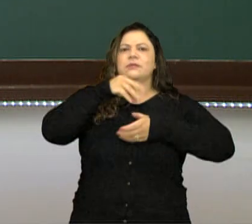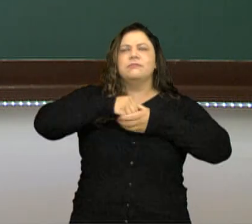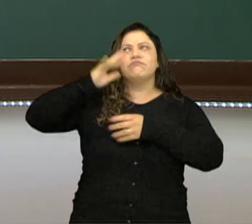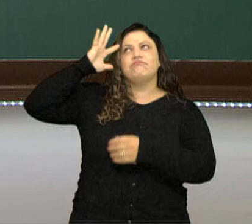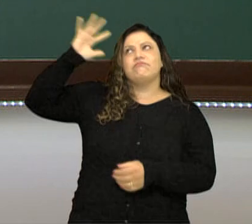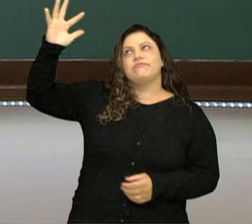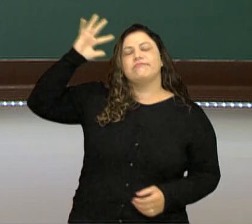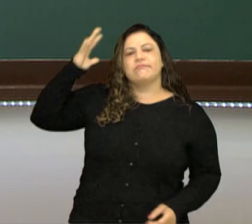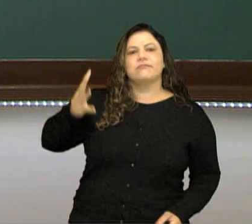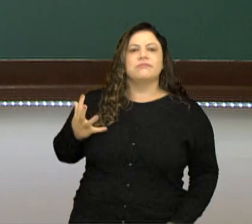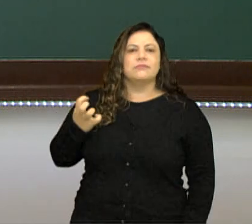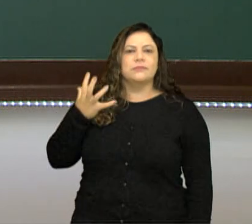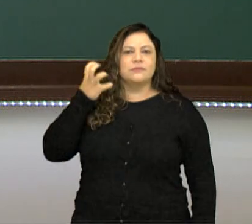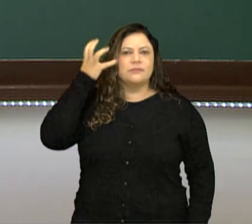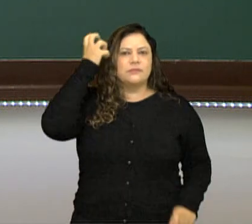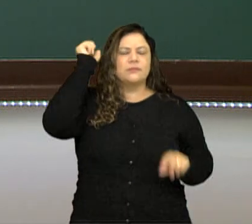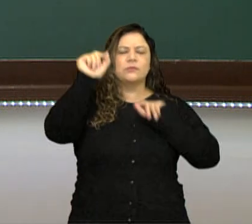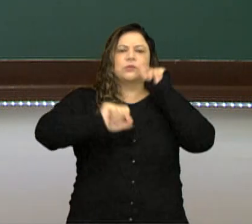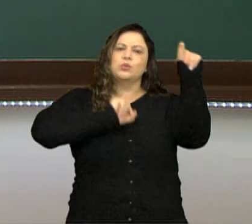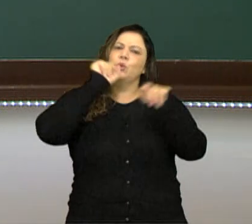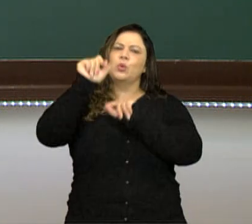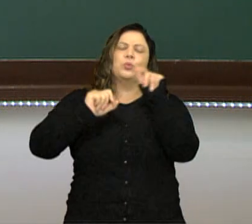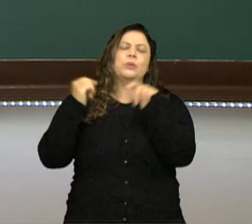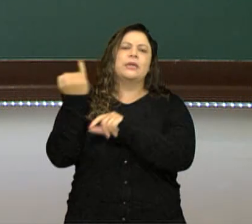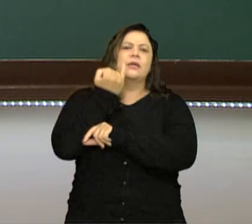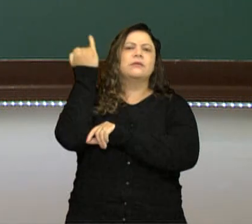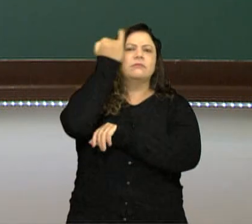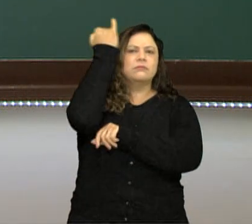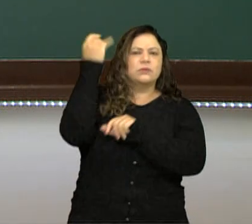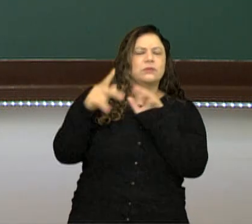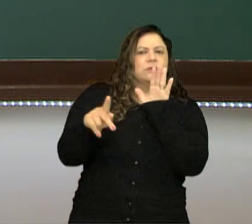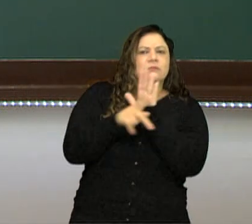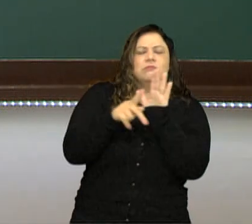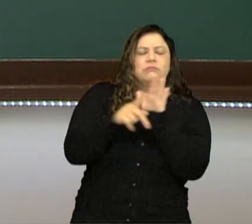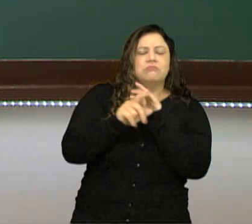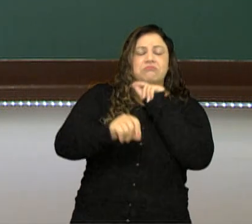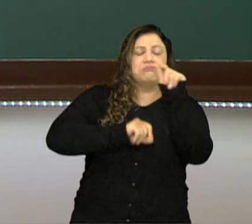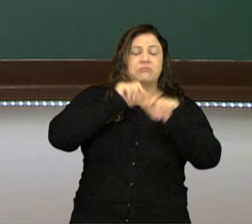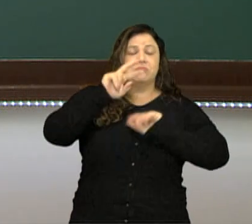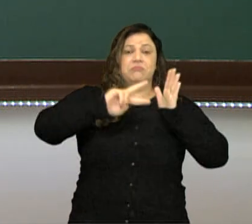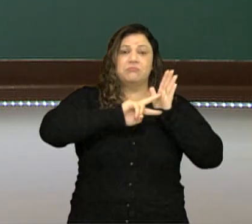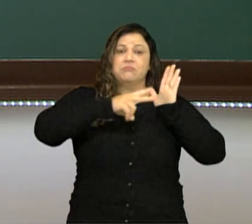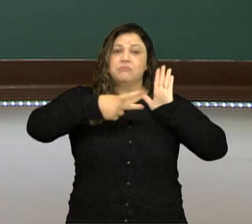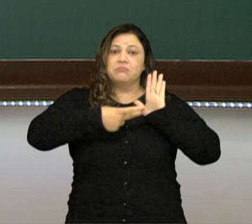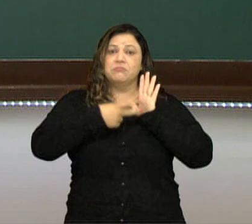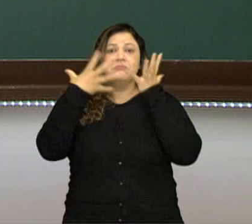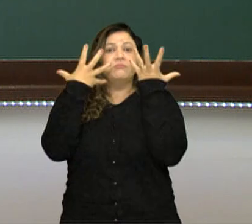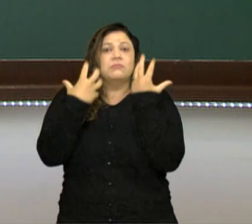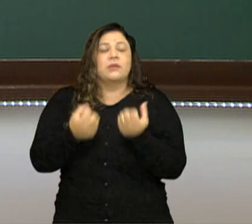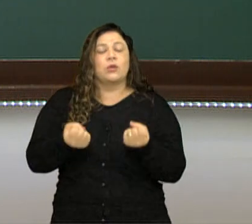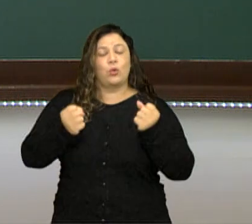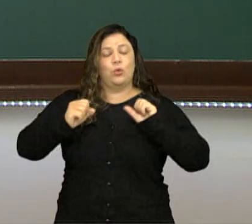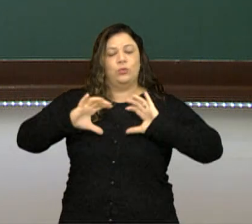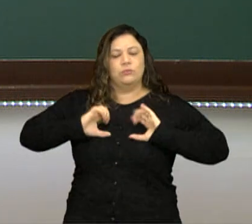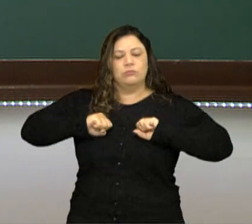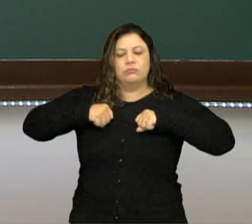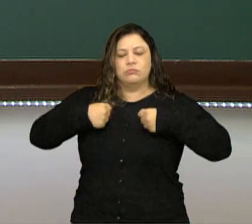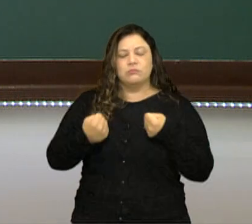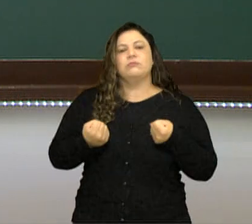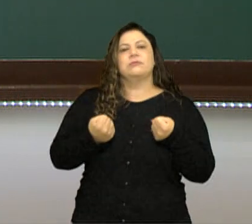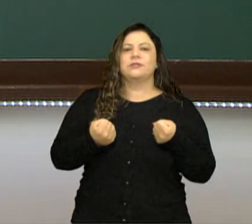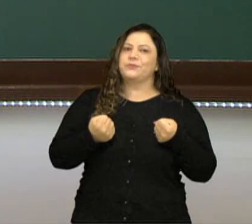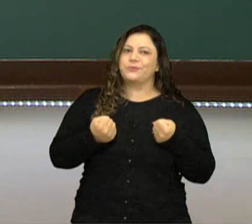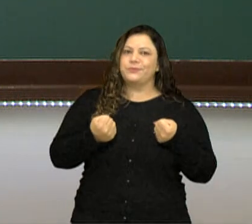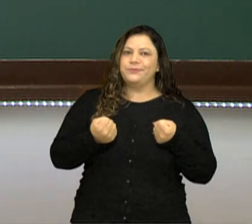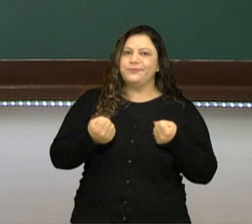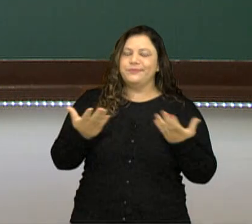Spinoza? Qual é a importância então desse monismo, né? O que significa isso, que ele assume uma postura monista?